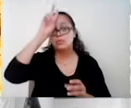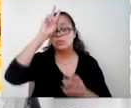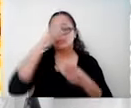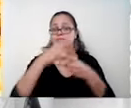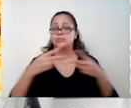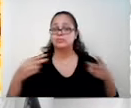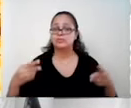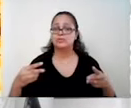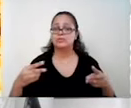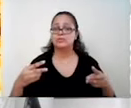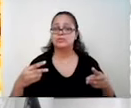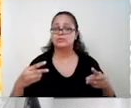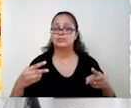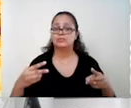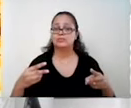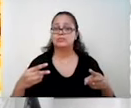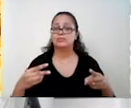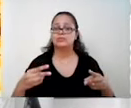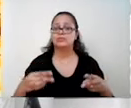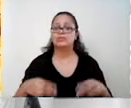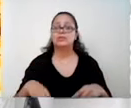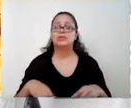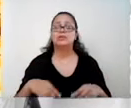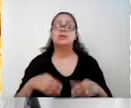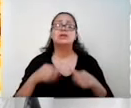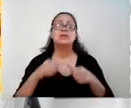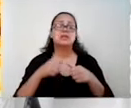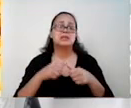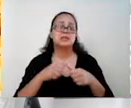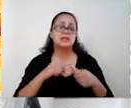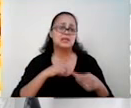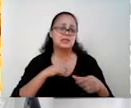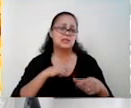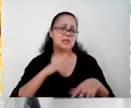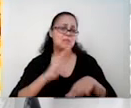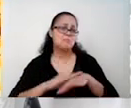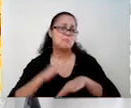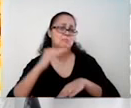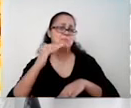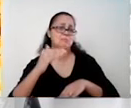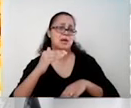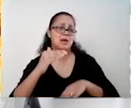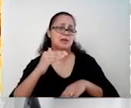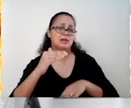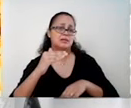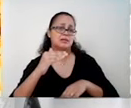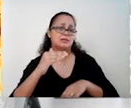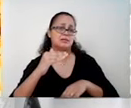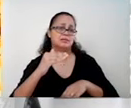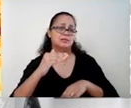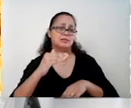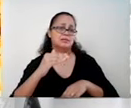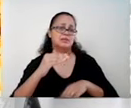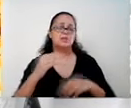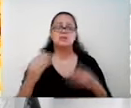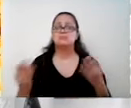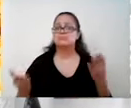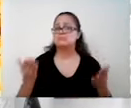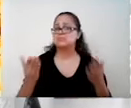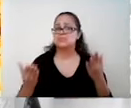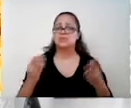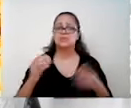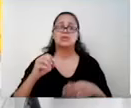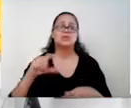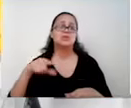biodiversidade. Existe mais besouros, diferentes espécies de besouros, do que qualquer outro tipo de inseto existente na Terra.